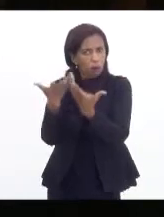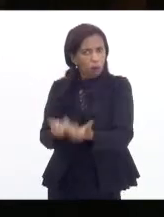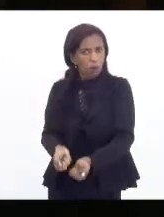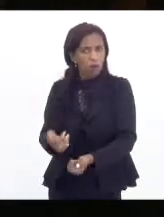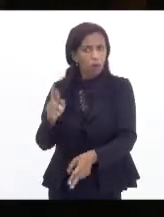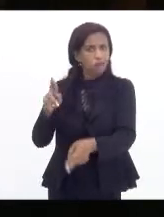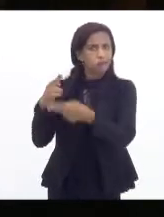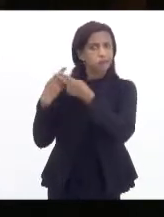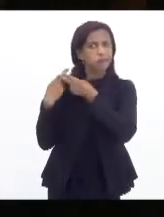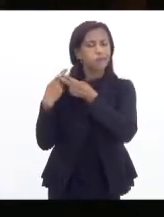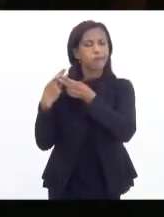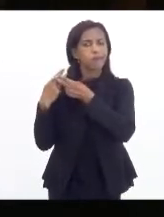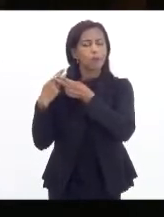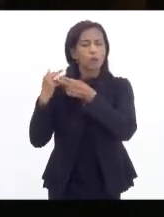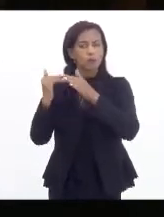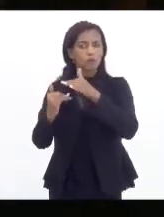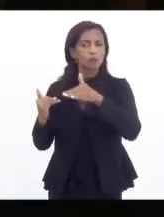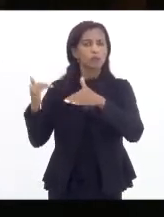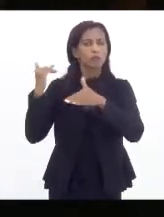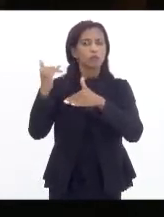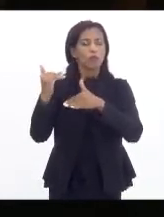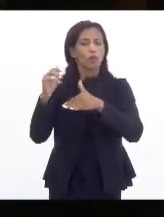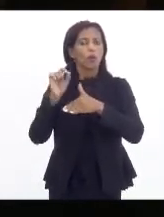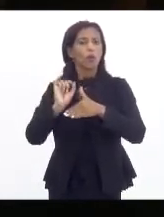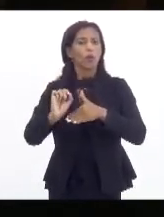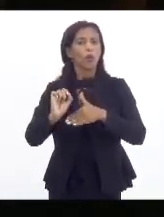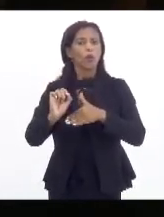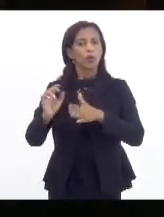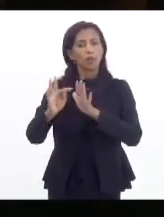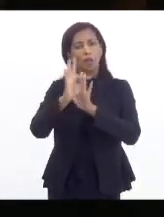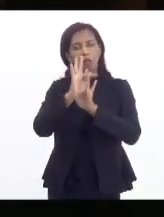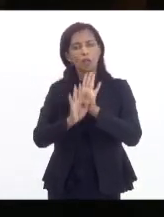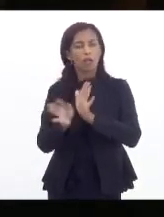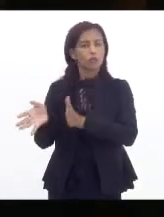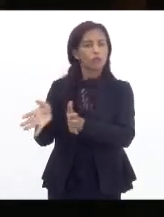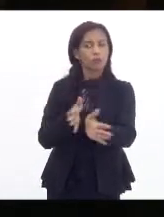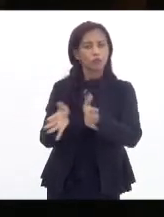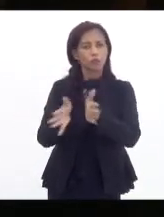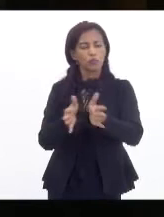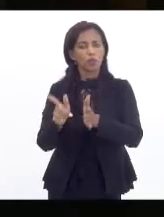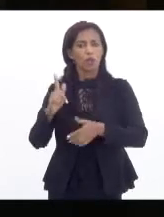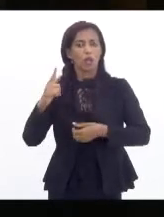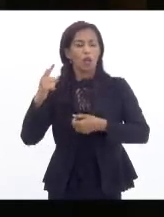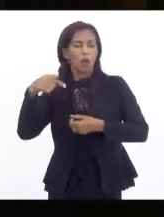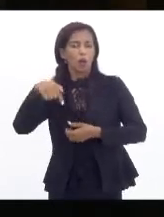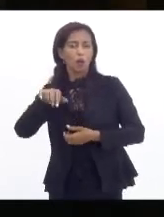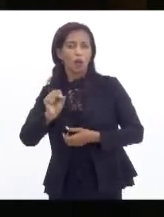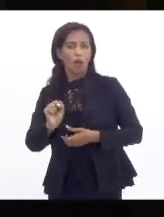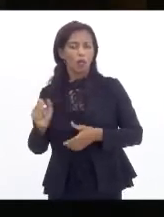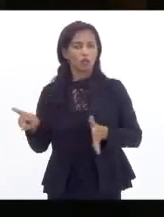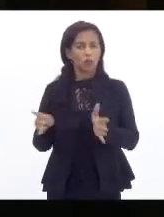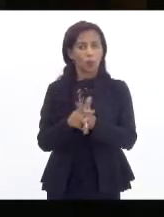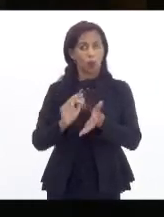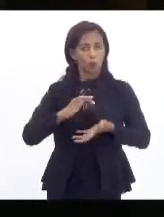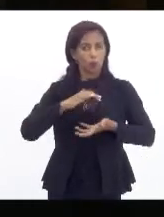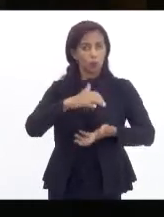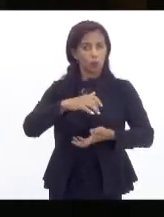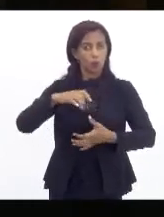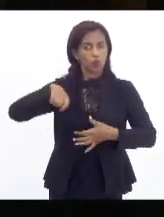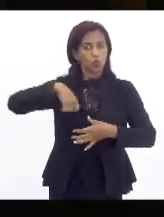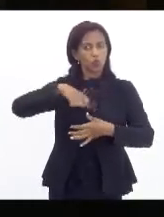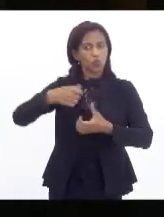a responsabilidade sobre o que está colocado em termos de acesso ao gás de cozinha, mas não só isso,